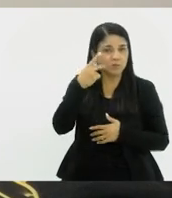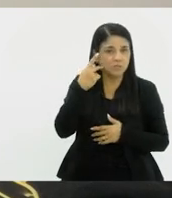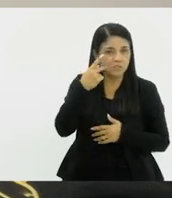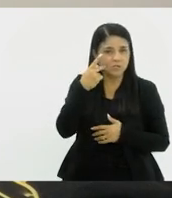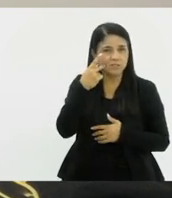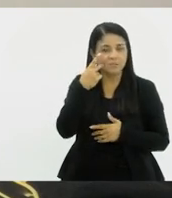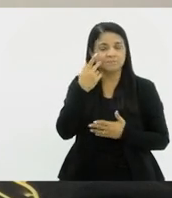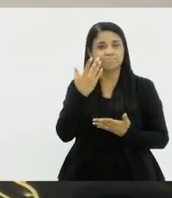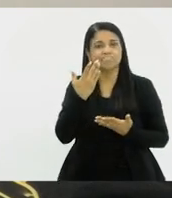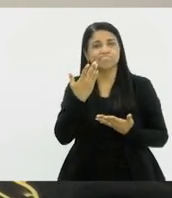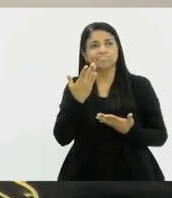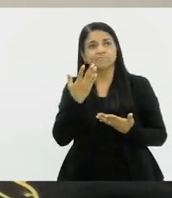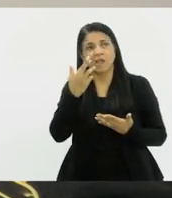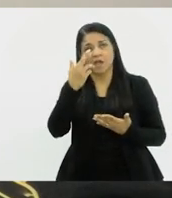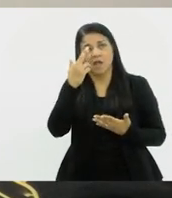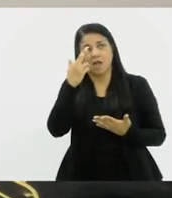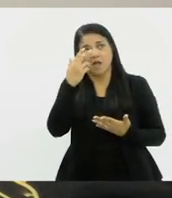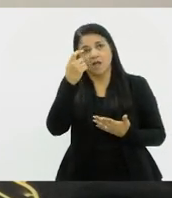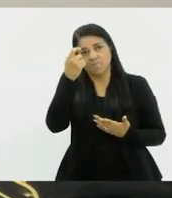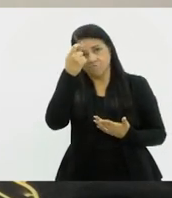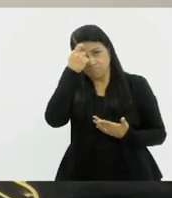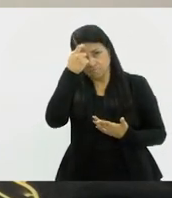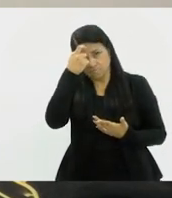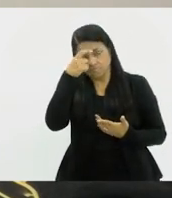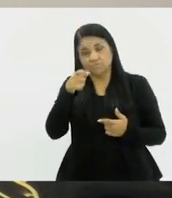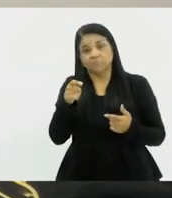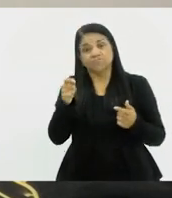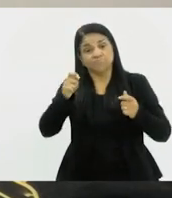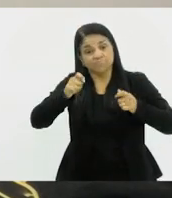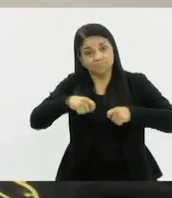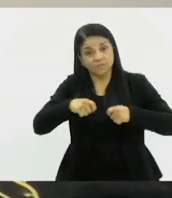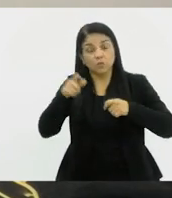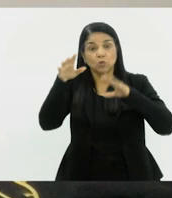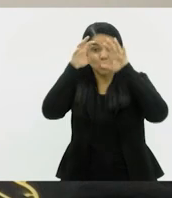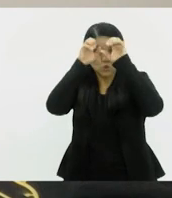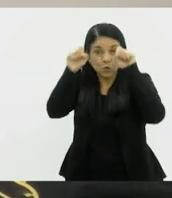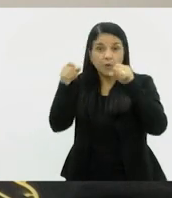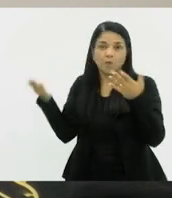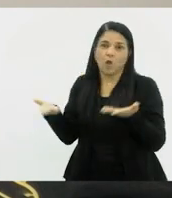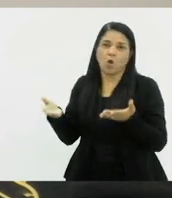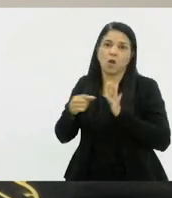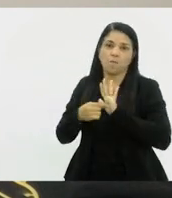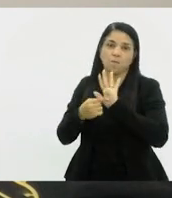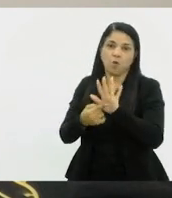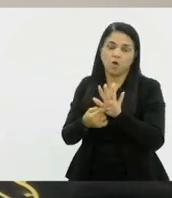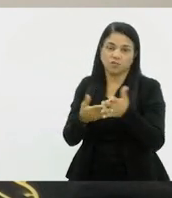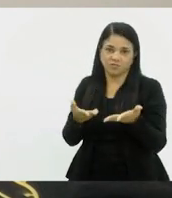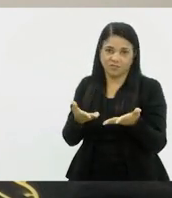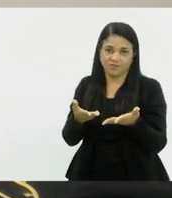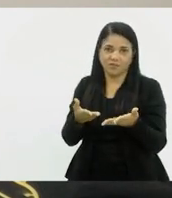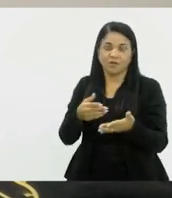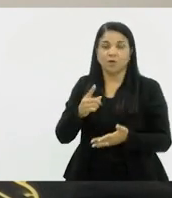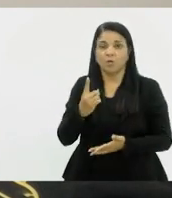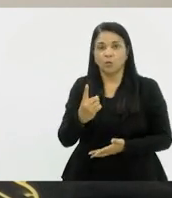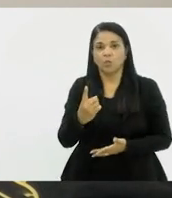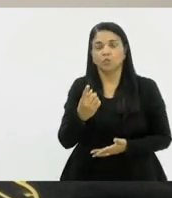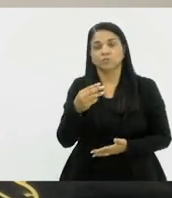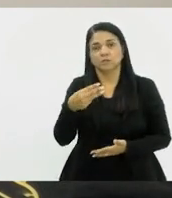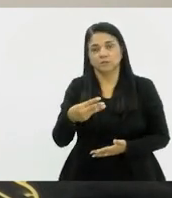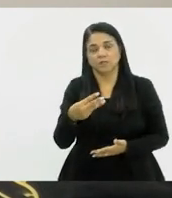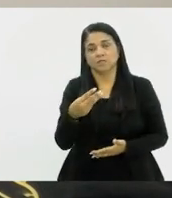razoável mais racional eh se deveria estar fazendo que o Supremo tá apontando agora num recurso extraordinário 635